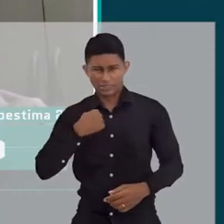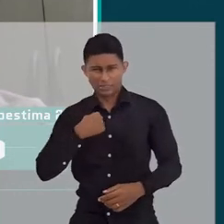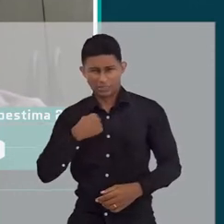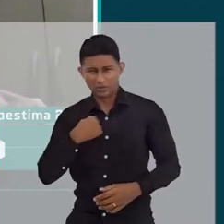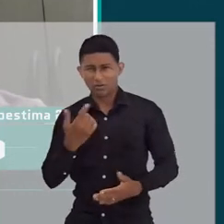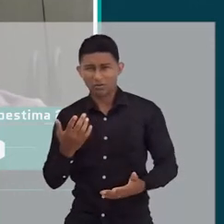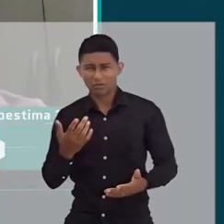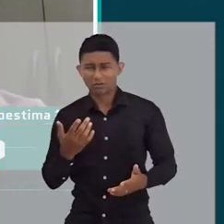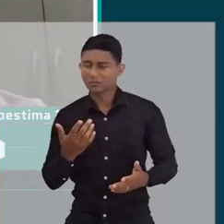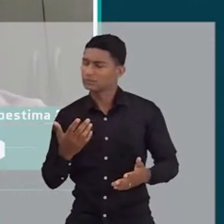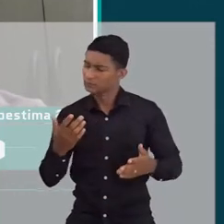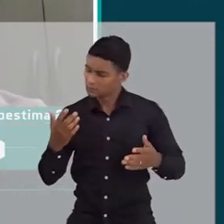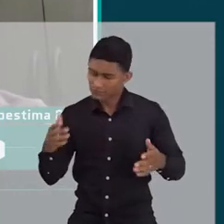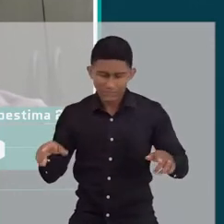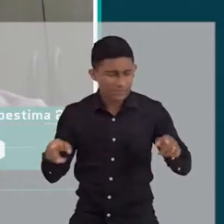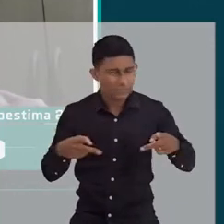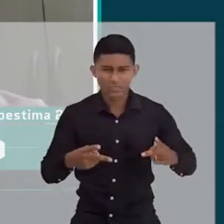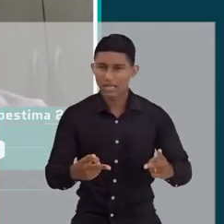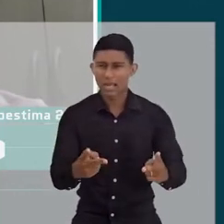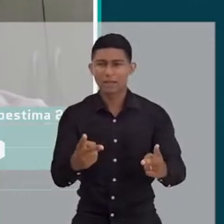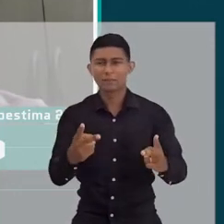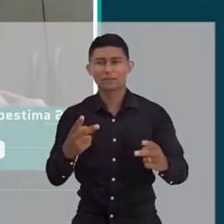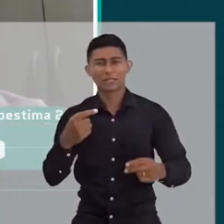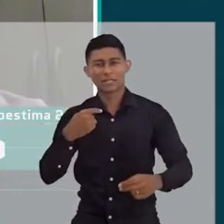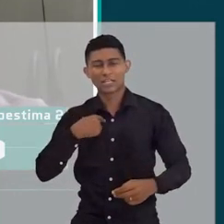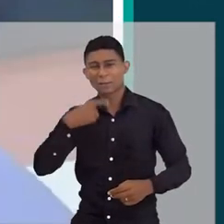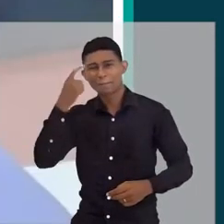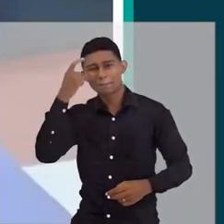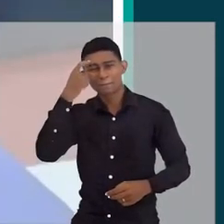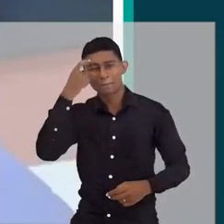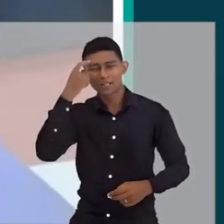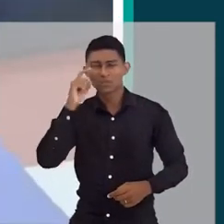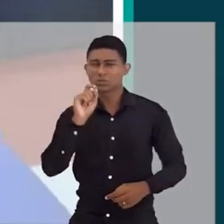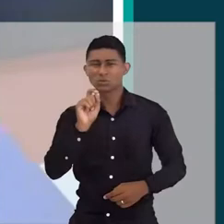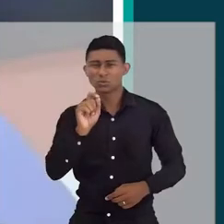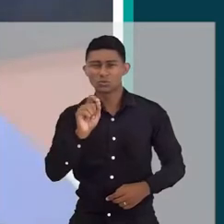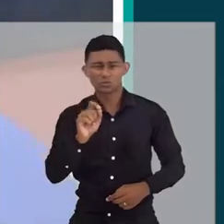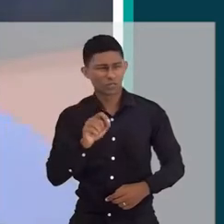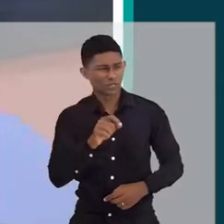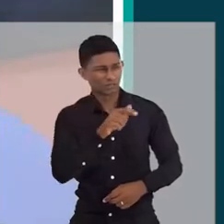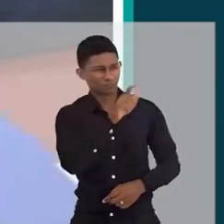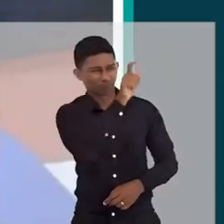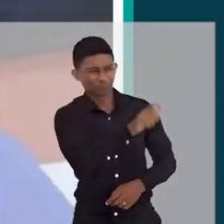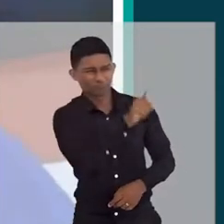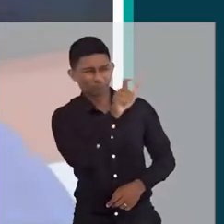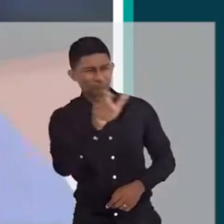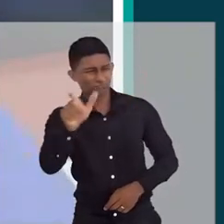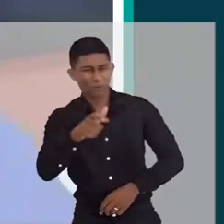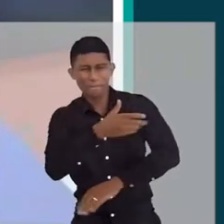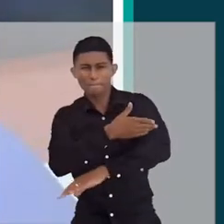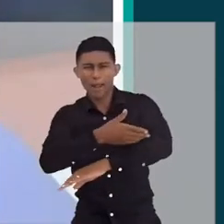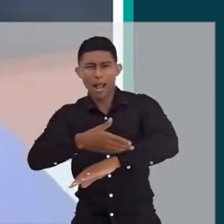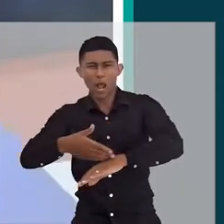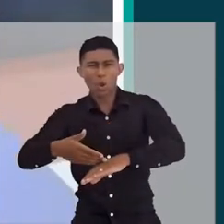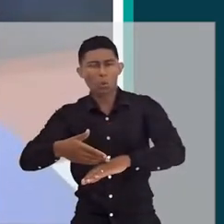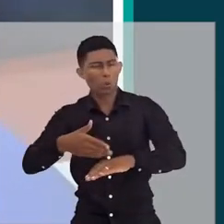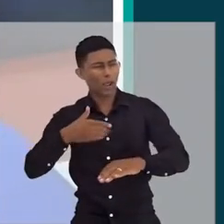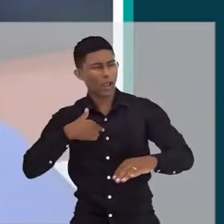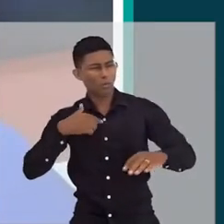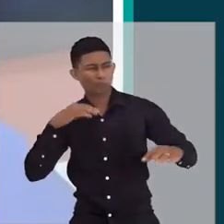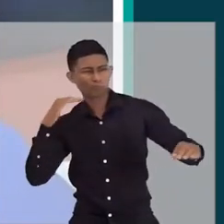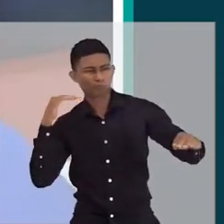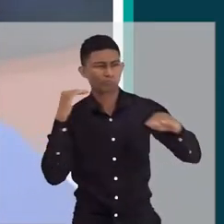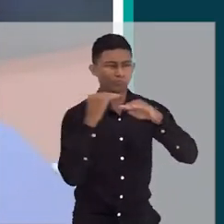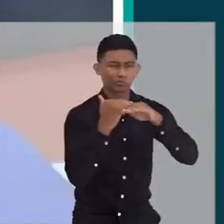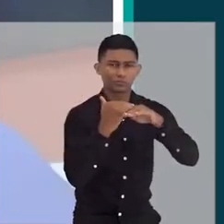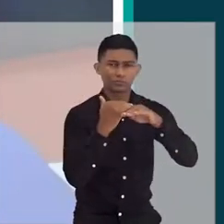coloco, nunca coloquei isso desde o início. Eu nunca medi pela régua do branco, sabe? Do